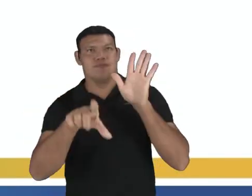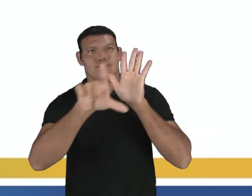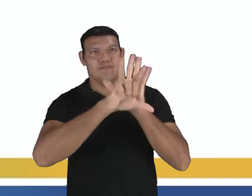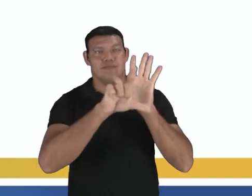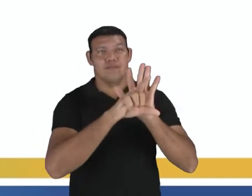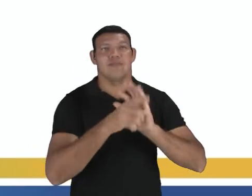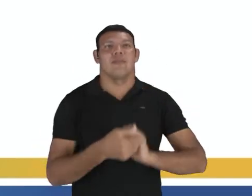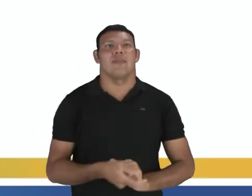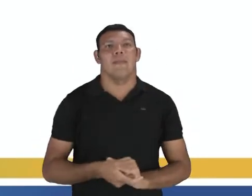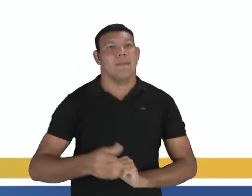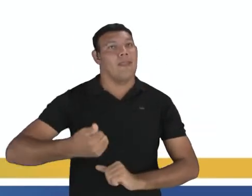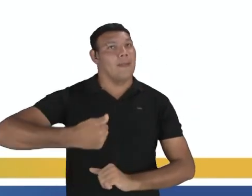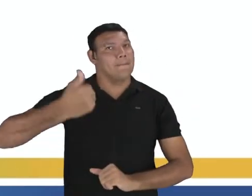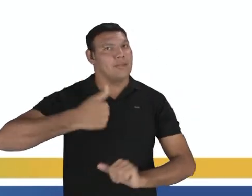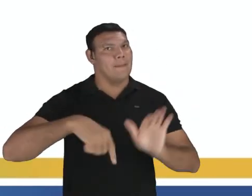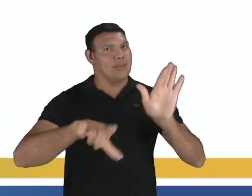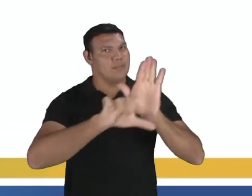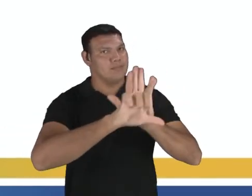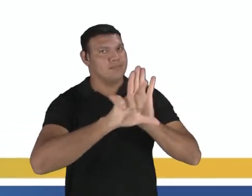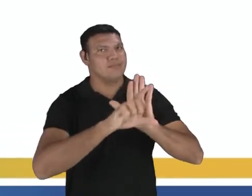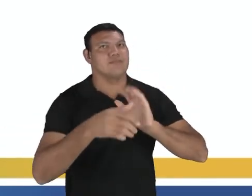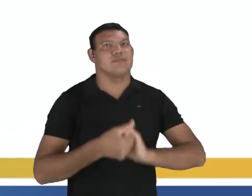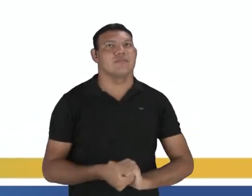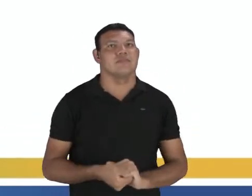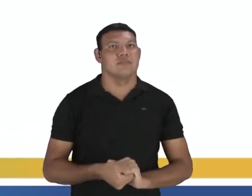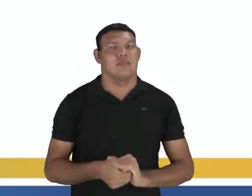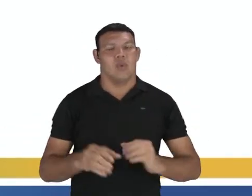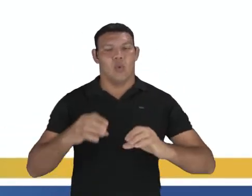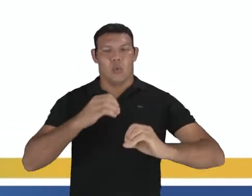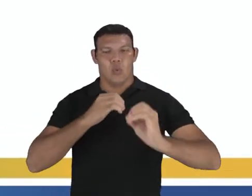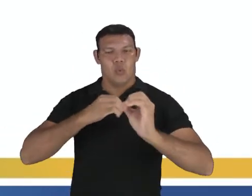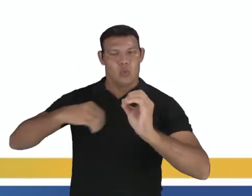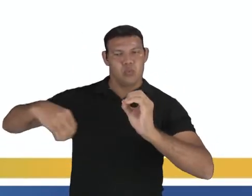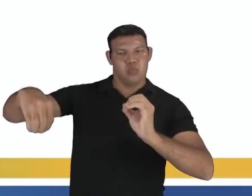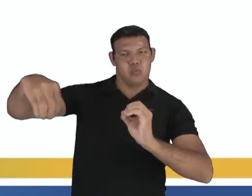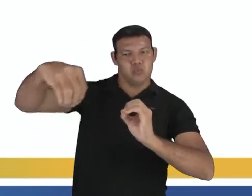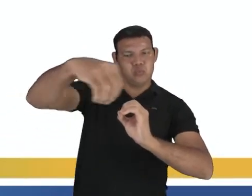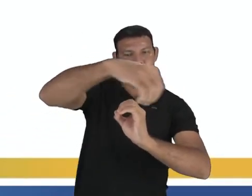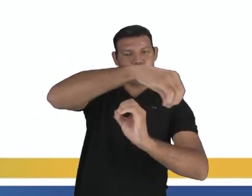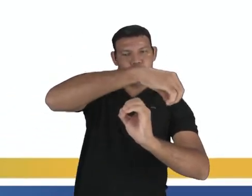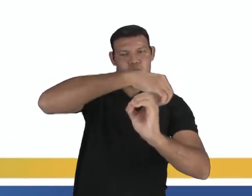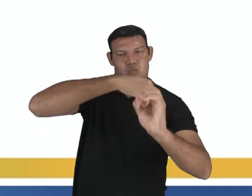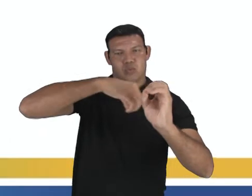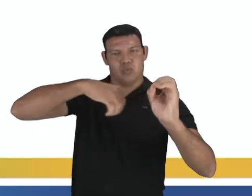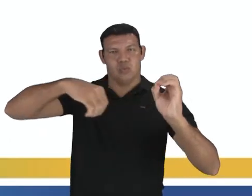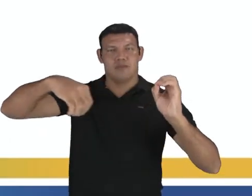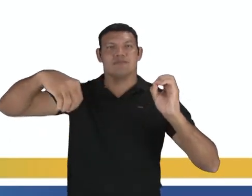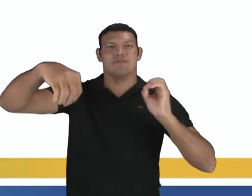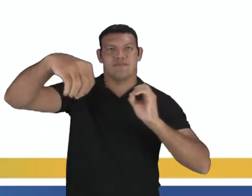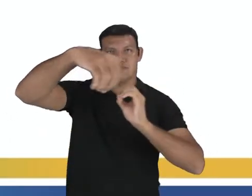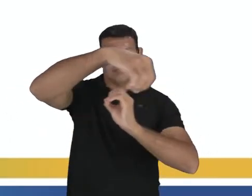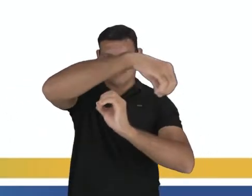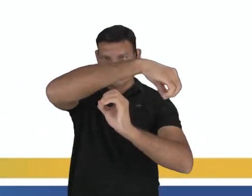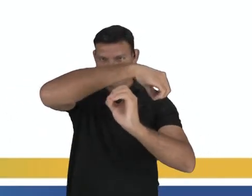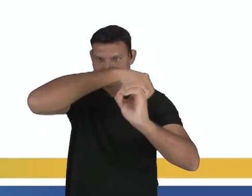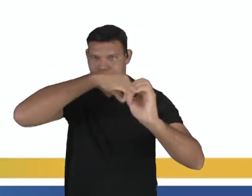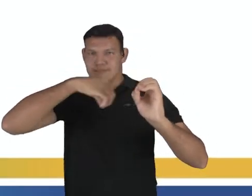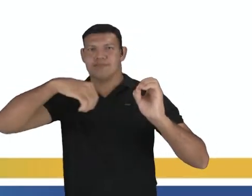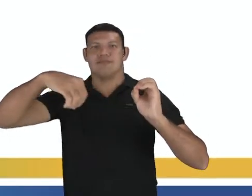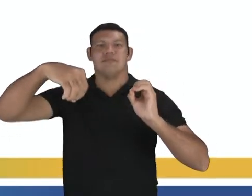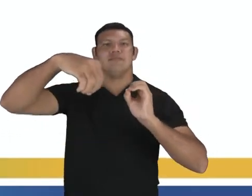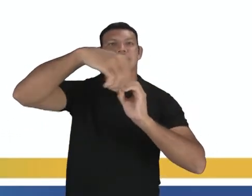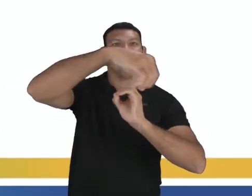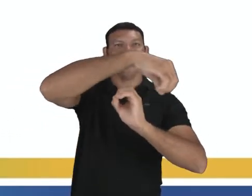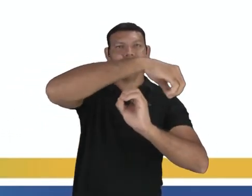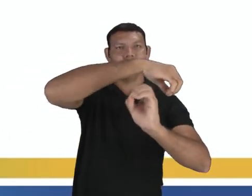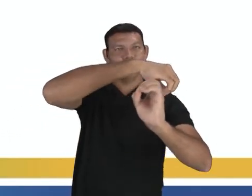a gente inicia pela a primeira lei, que ele vai chamar de Lei das Órbitas. Essa lei das órbitas tem a ver com a órbita do planeta mesmo, e a